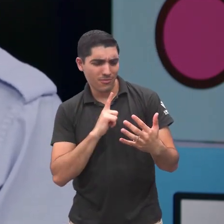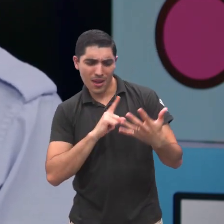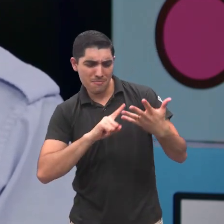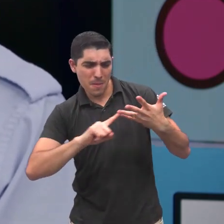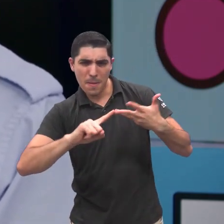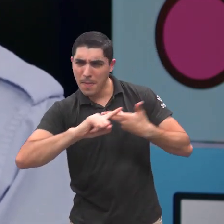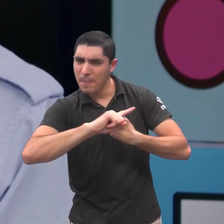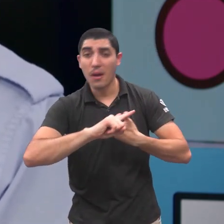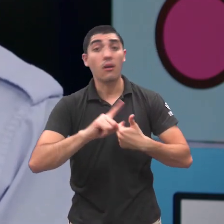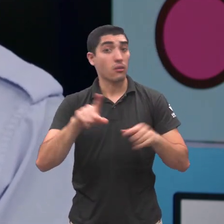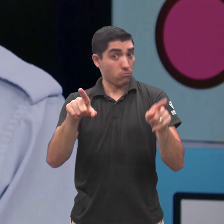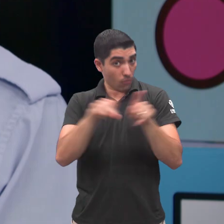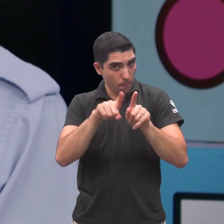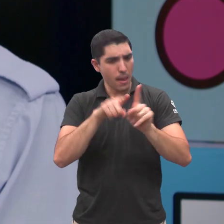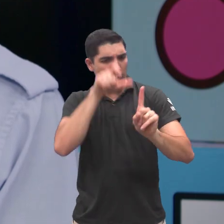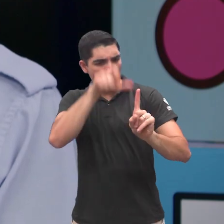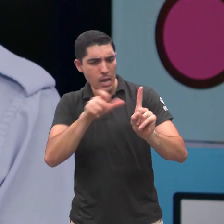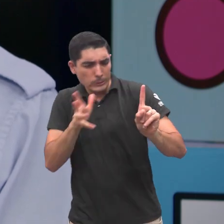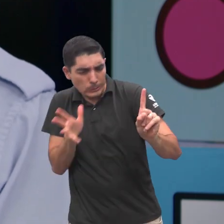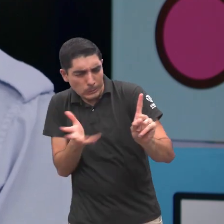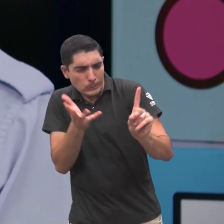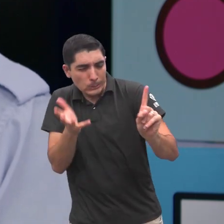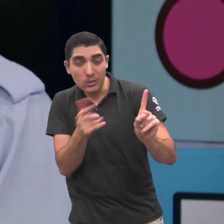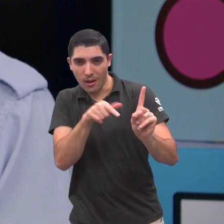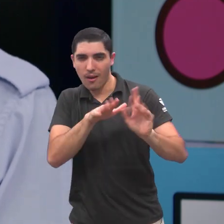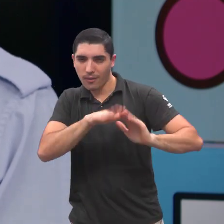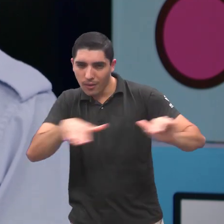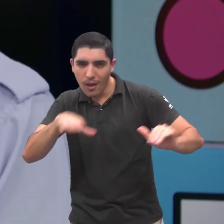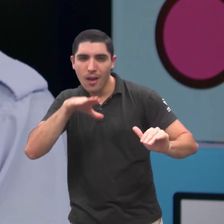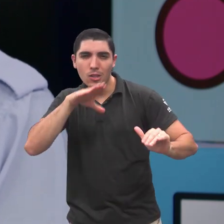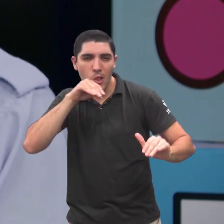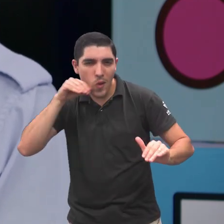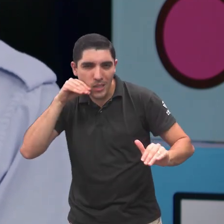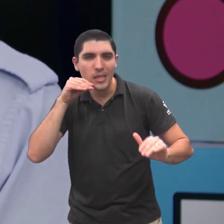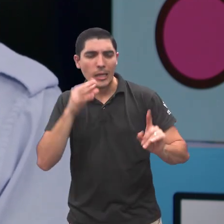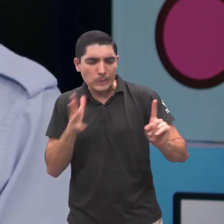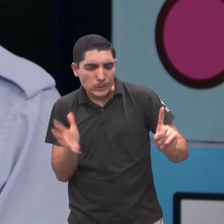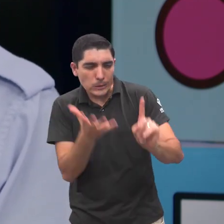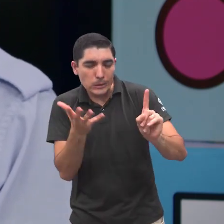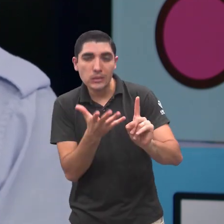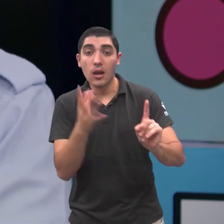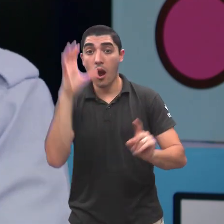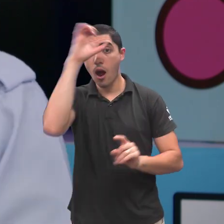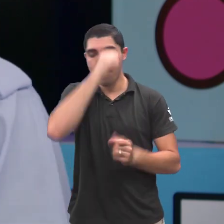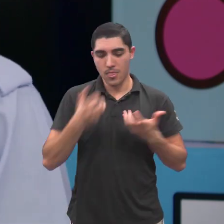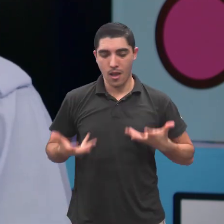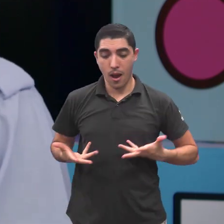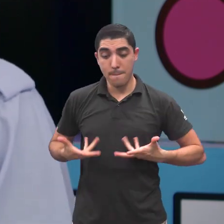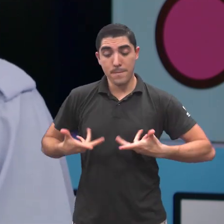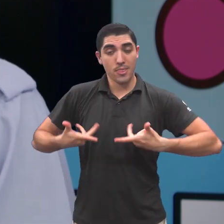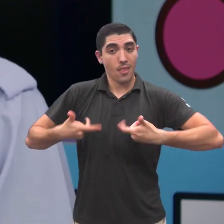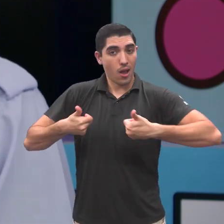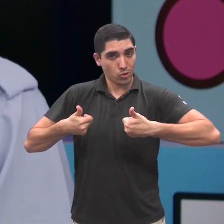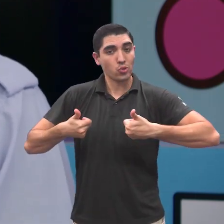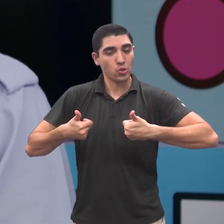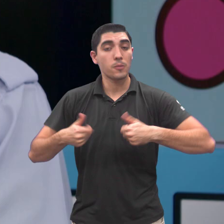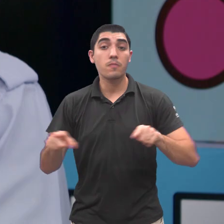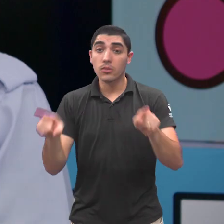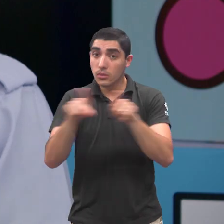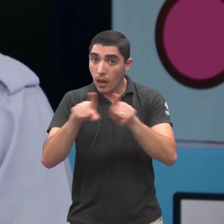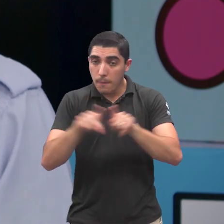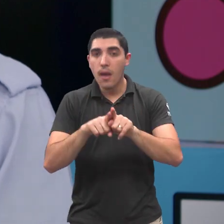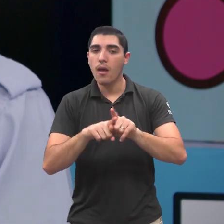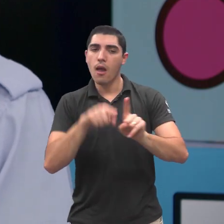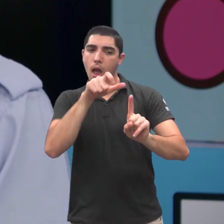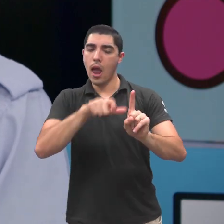todas as habilidades que nós passamos para as crianças e jovens, que a preparam para a vida em todas as áreas, né?